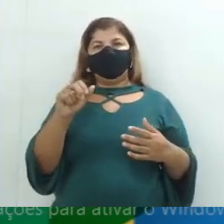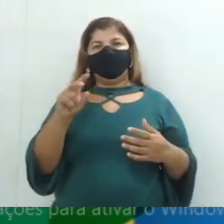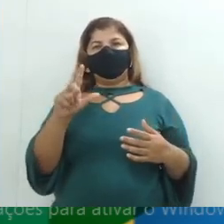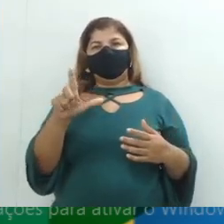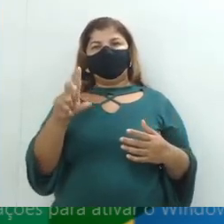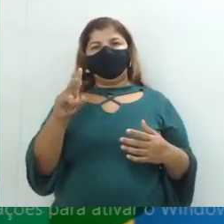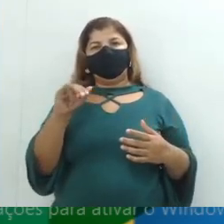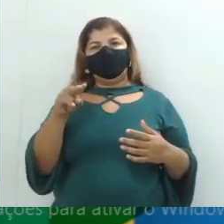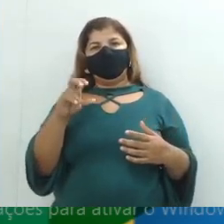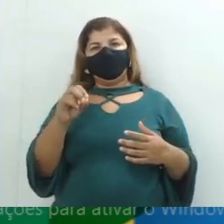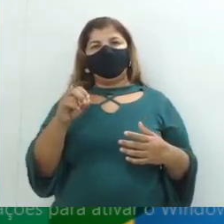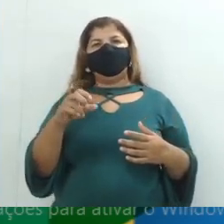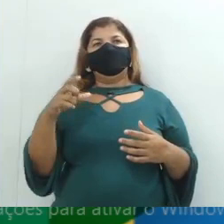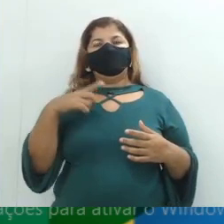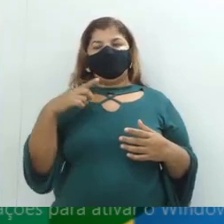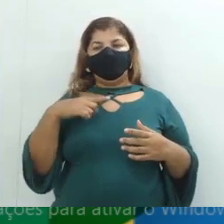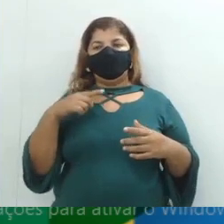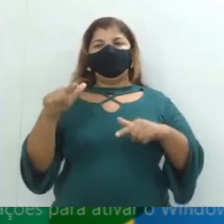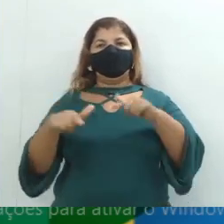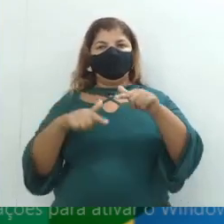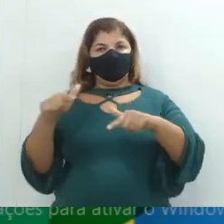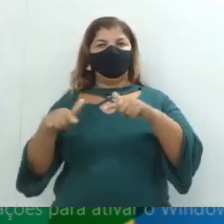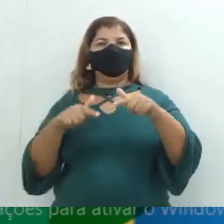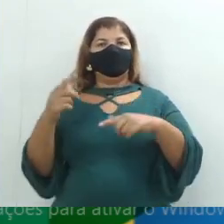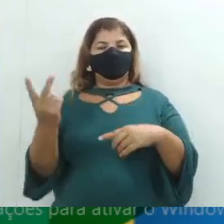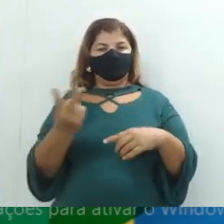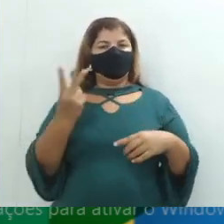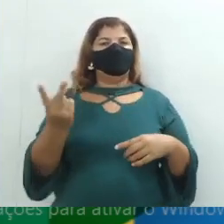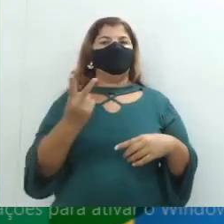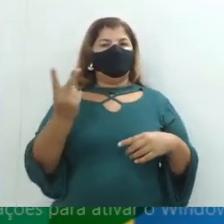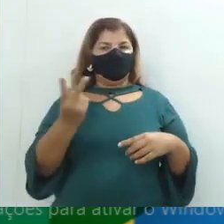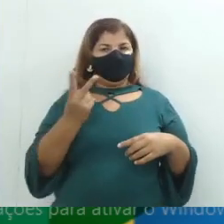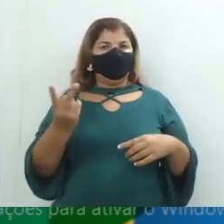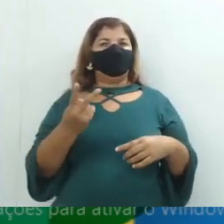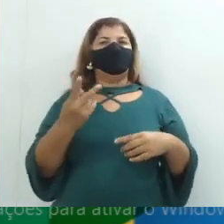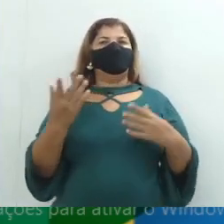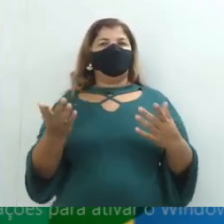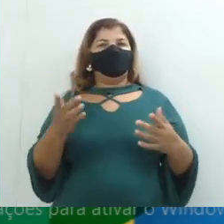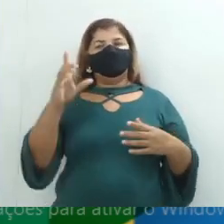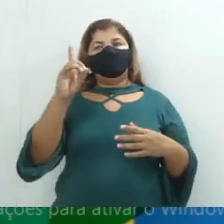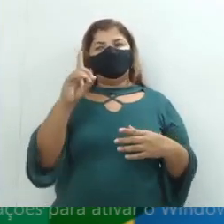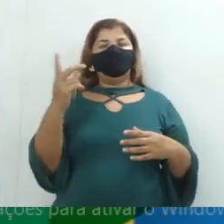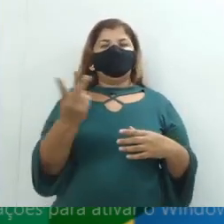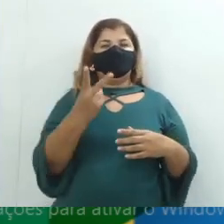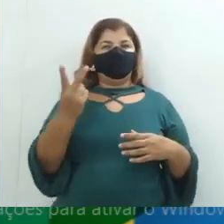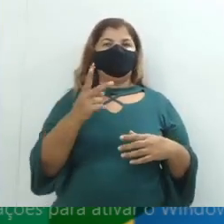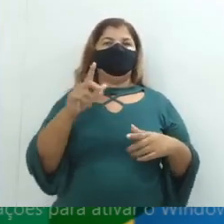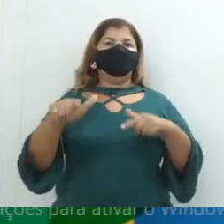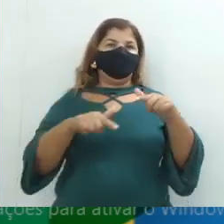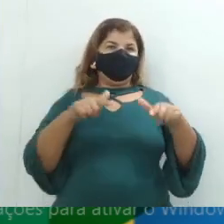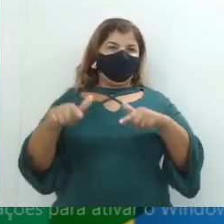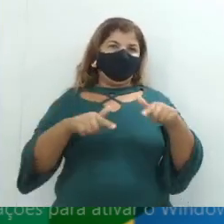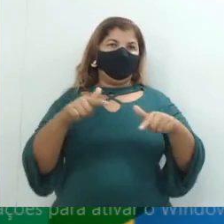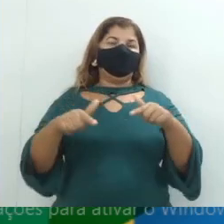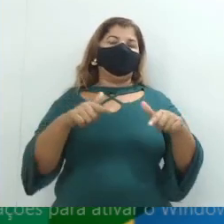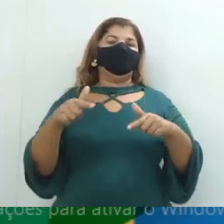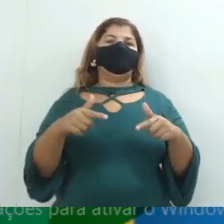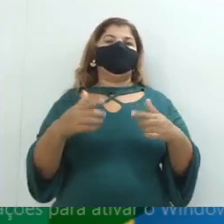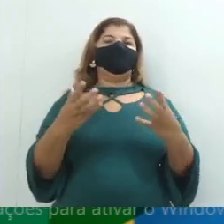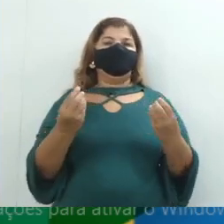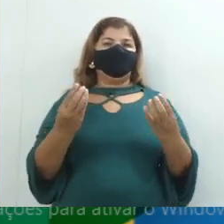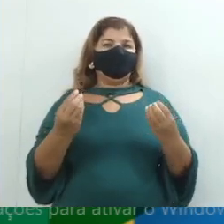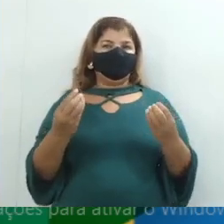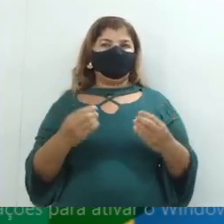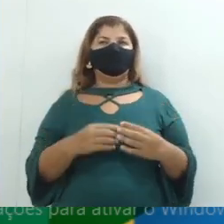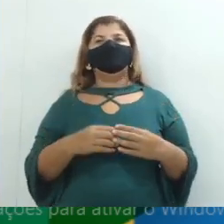muito firme na questão do trabalho, então da valorização do trabalho. Deus valoriza aquele homem que trabalha, e trabalha muito, né?